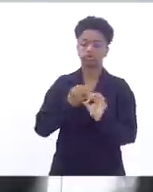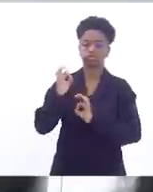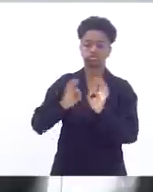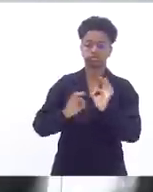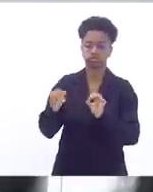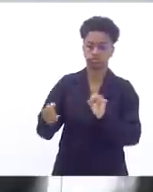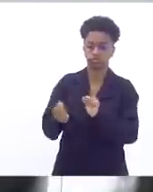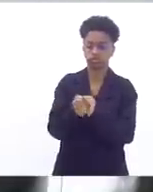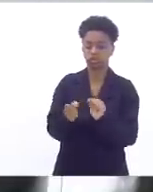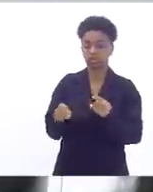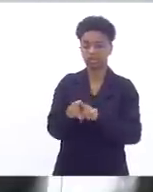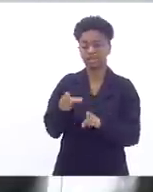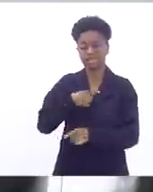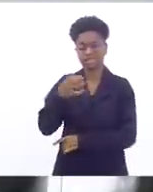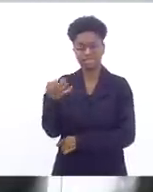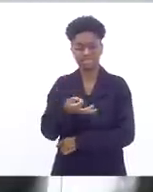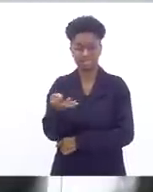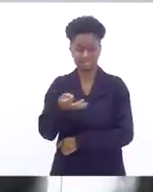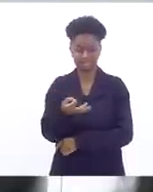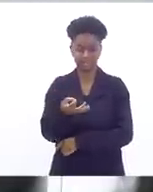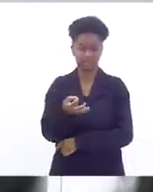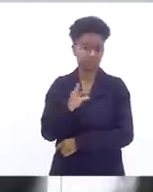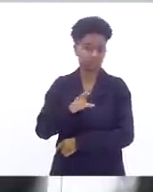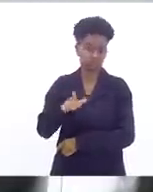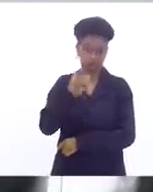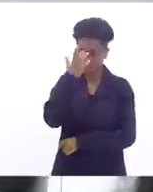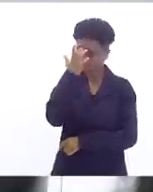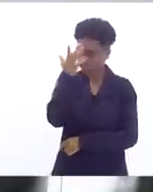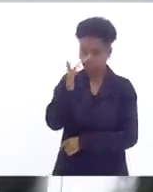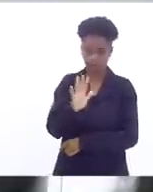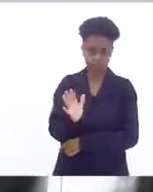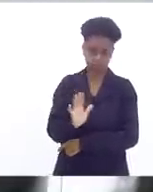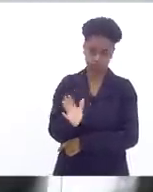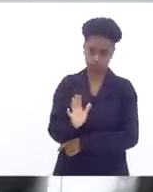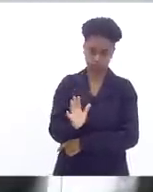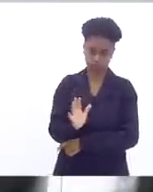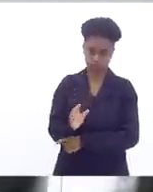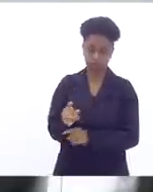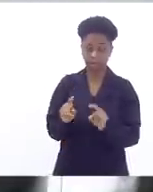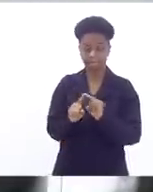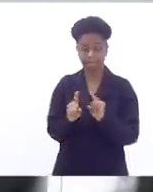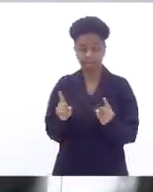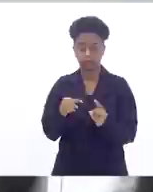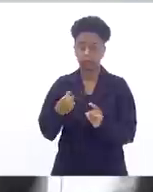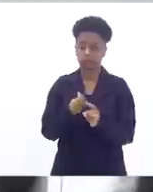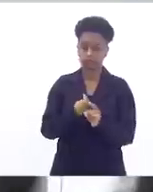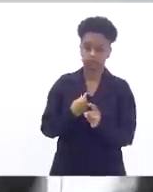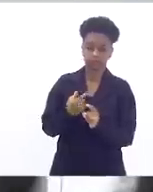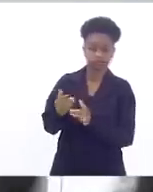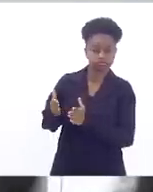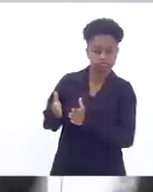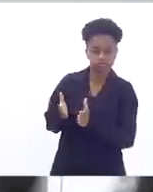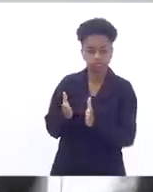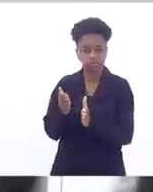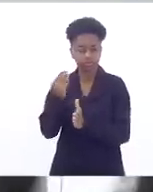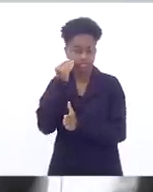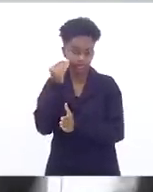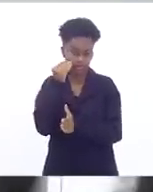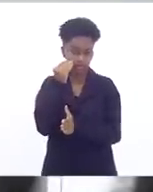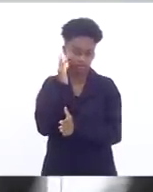podem ter certeza gente isso não é algo fácil de solucionar porém Estamos no caminho dele